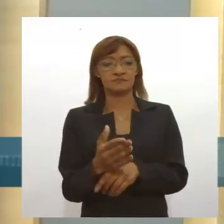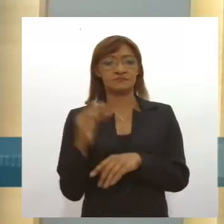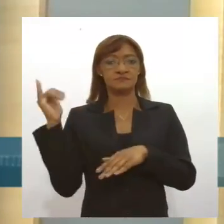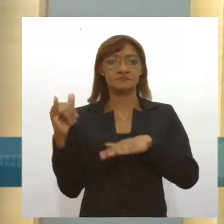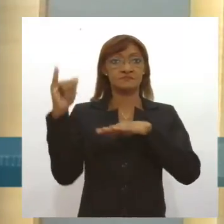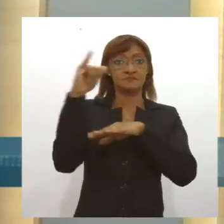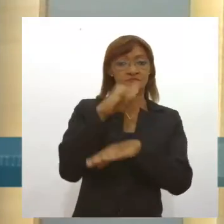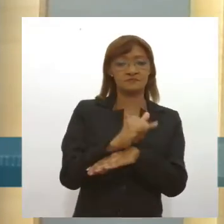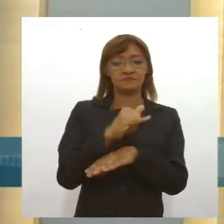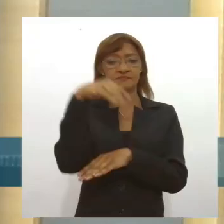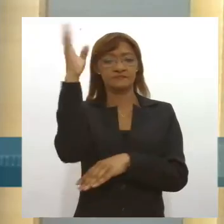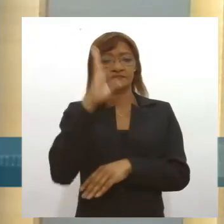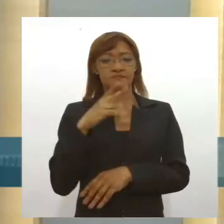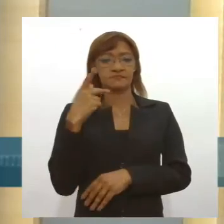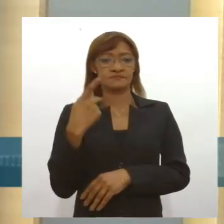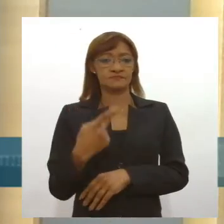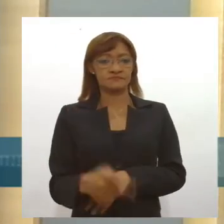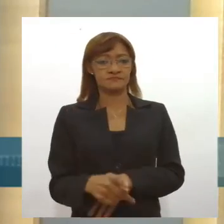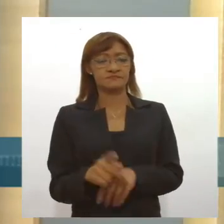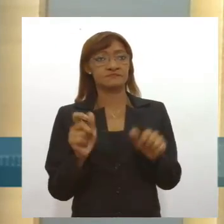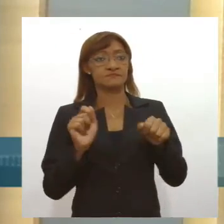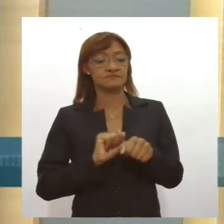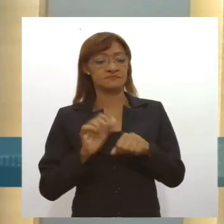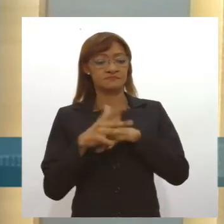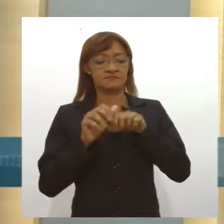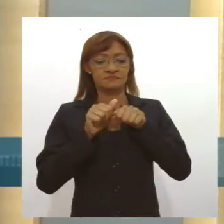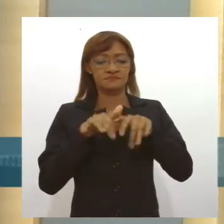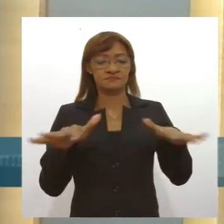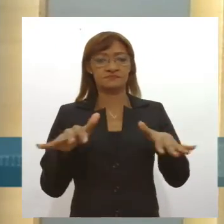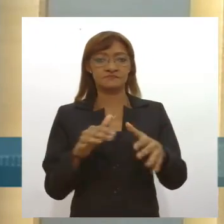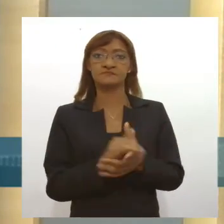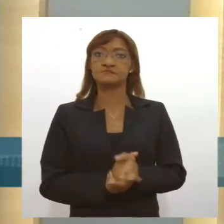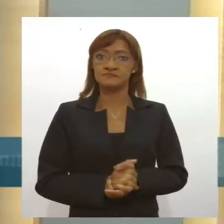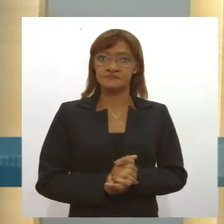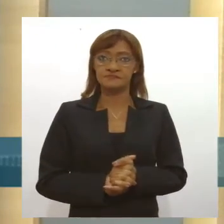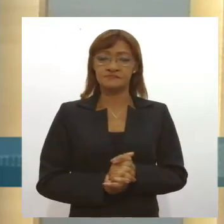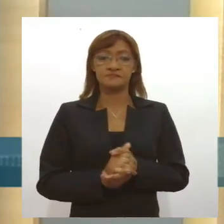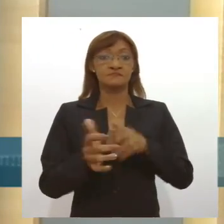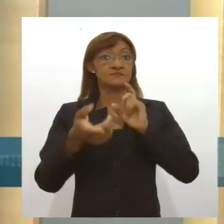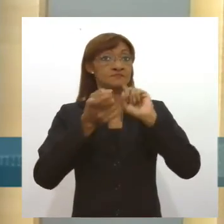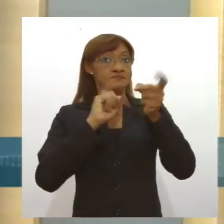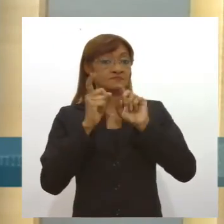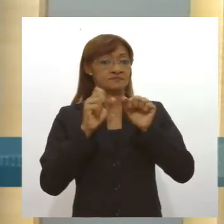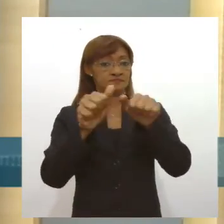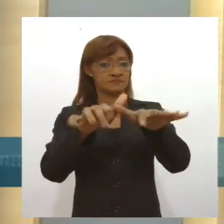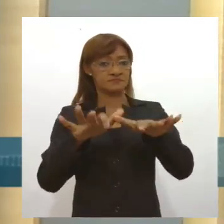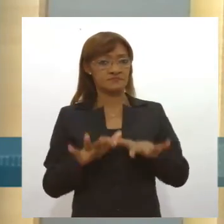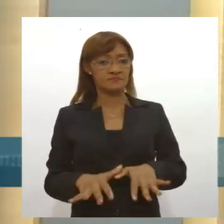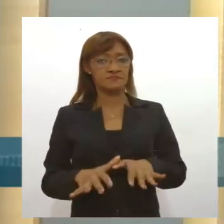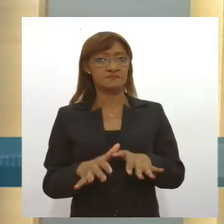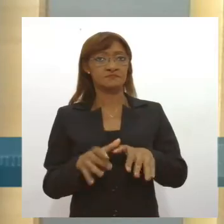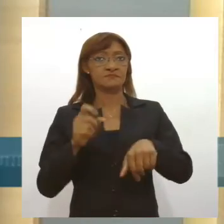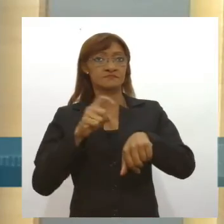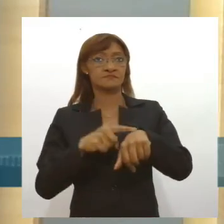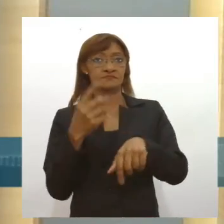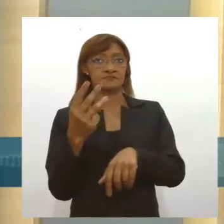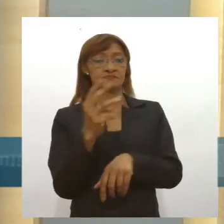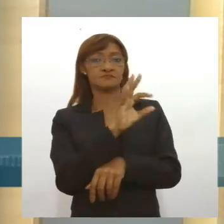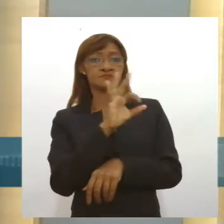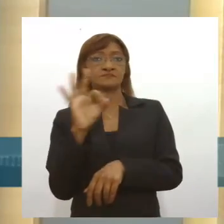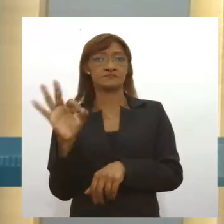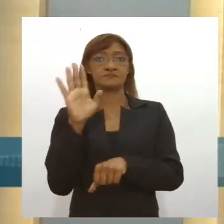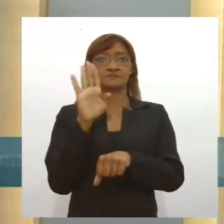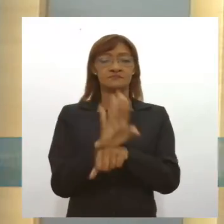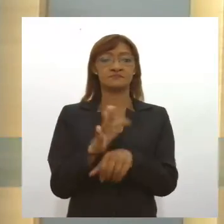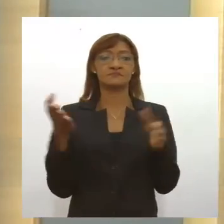civil brasileira em razão da pandemia de Covid-19. A sessão do plenário está marcada para as 3 horas da tarde